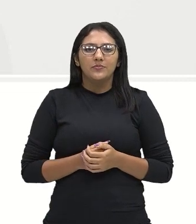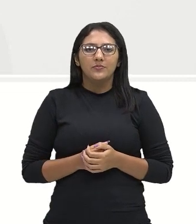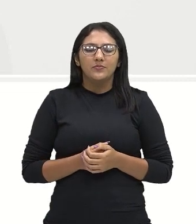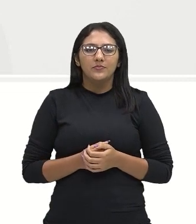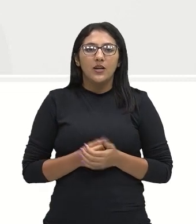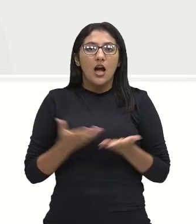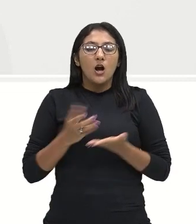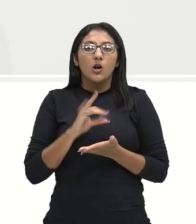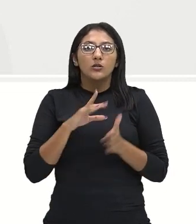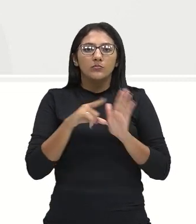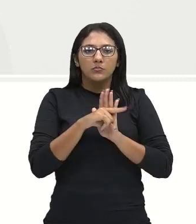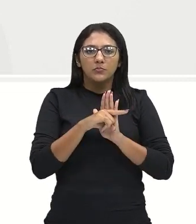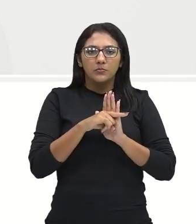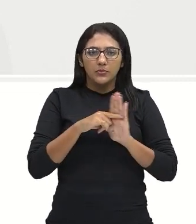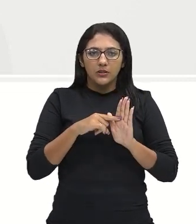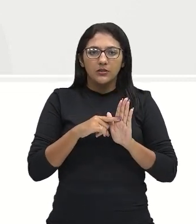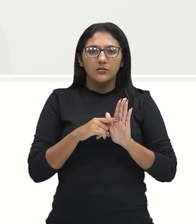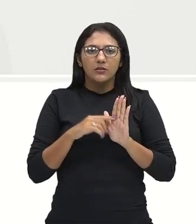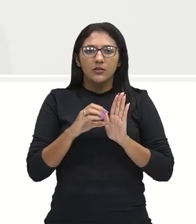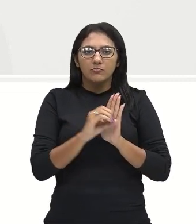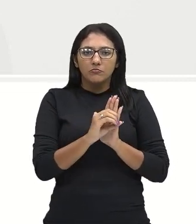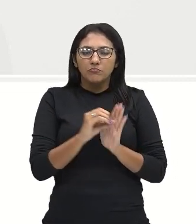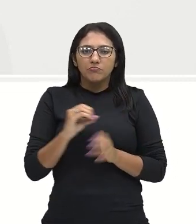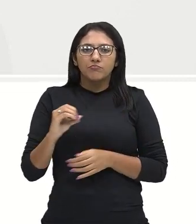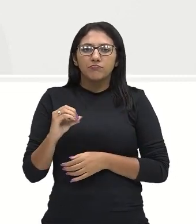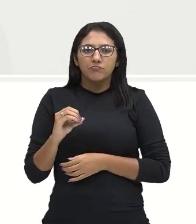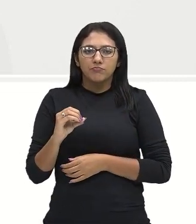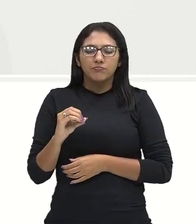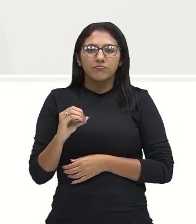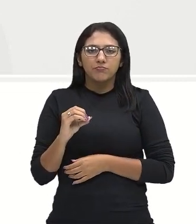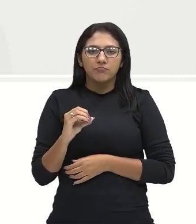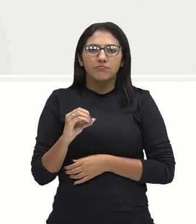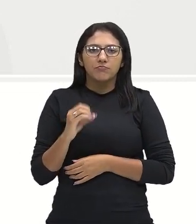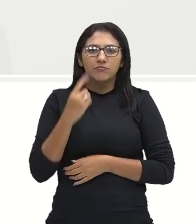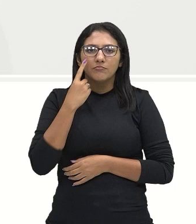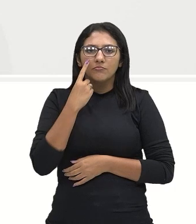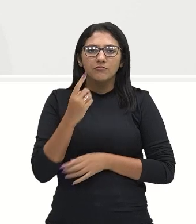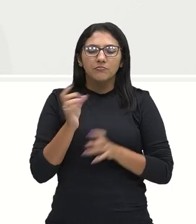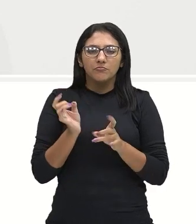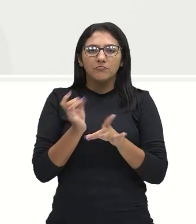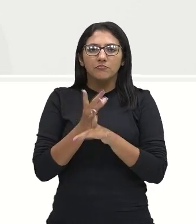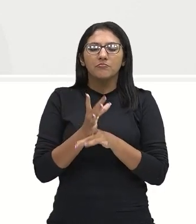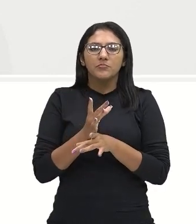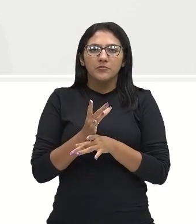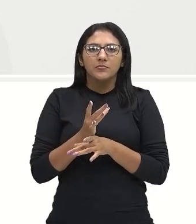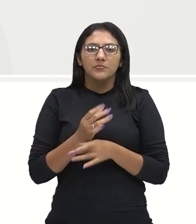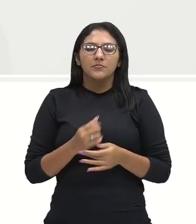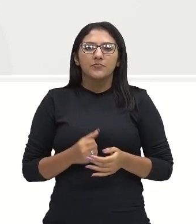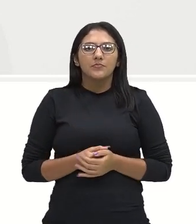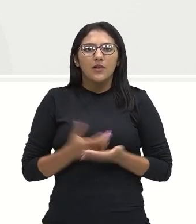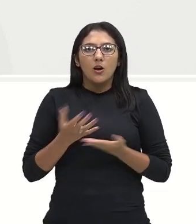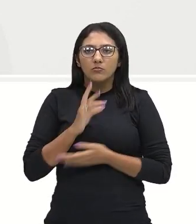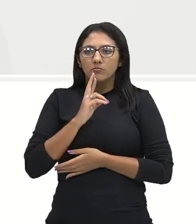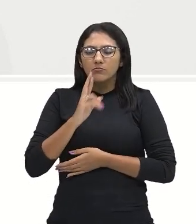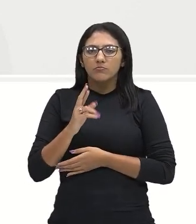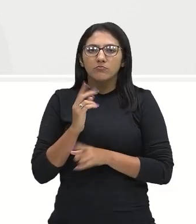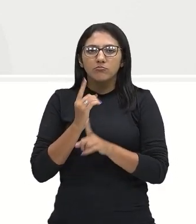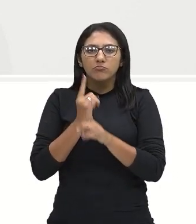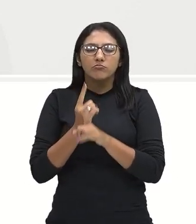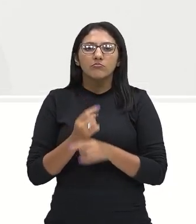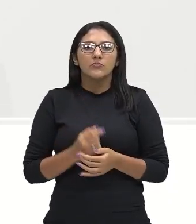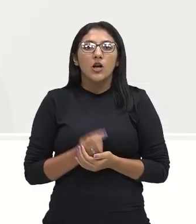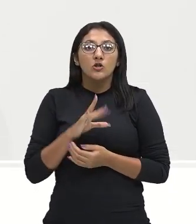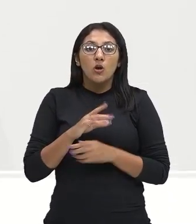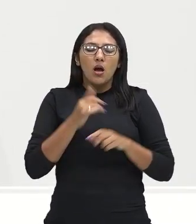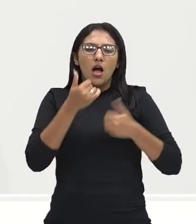Agora subtrai 0, menos 0, menos 0, 3 menos 3 também dá 0, sobrou o resto 0, beleza, fechamos a nossa divisão, só falta a